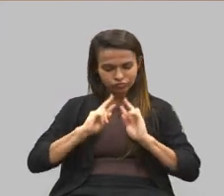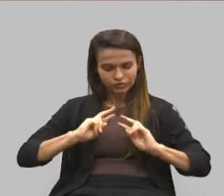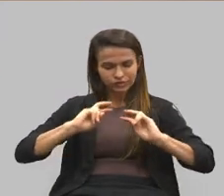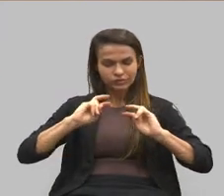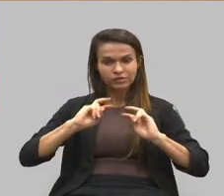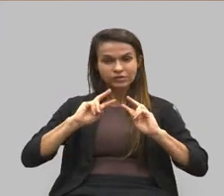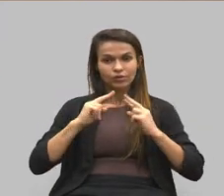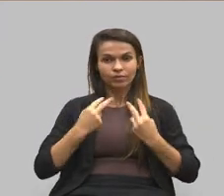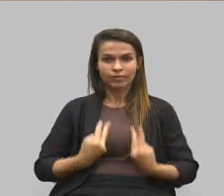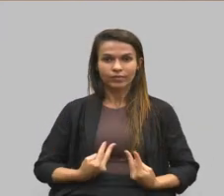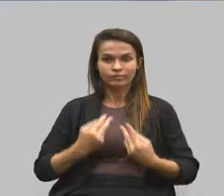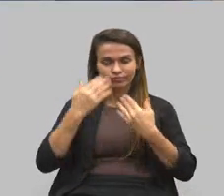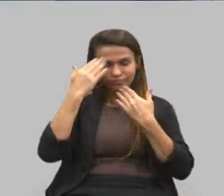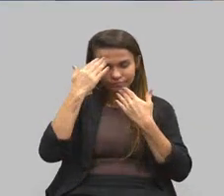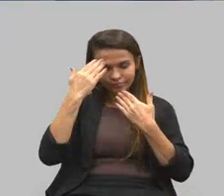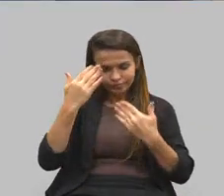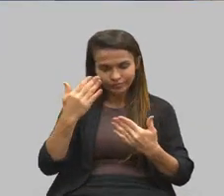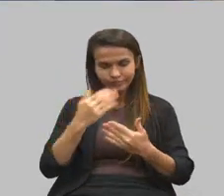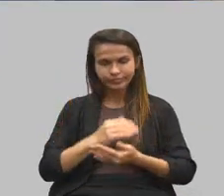muito